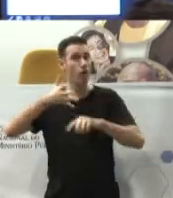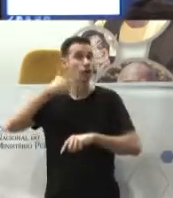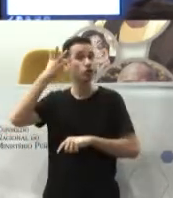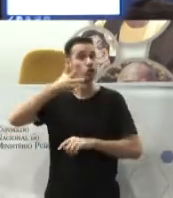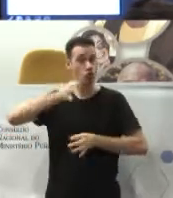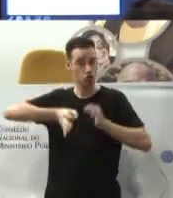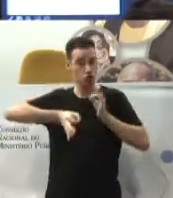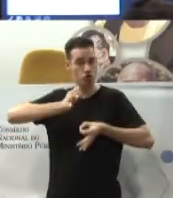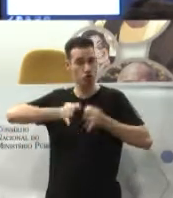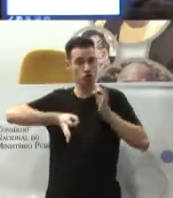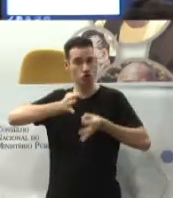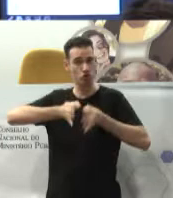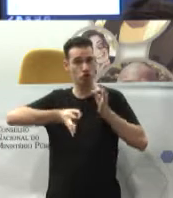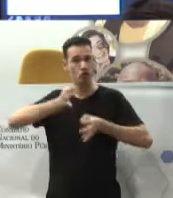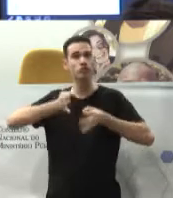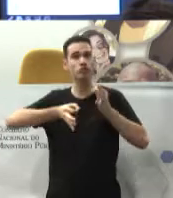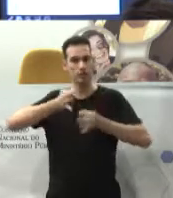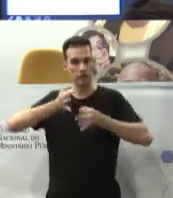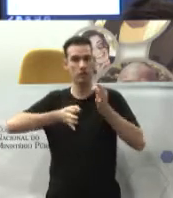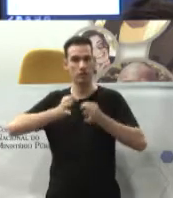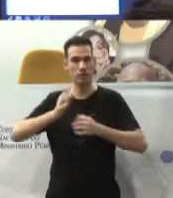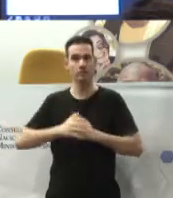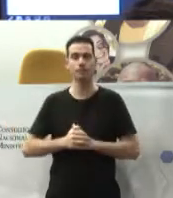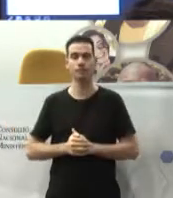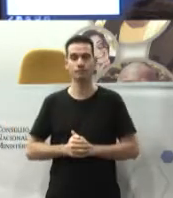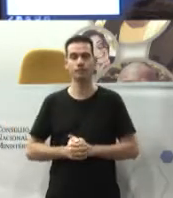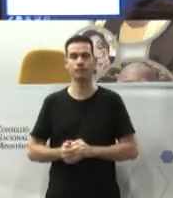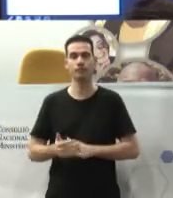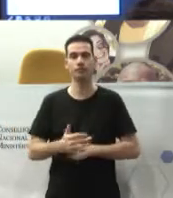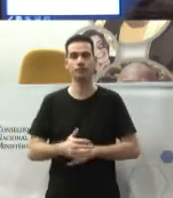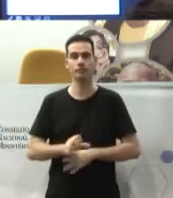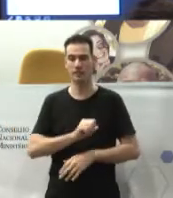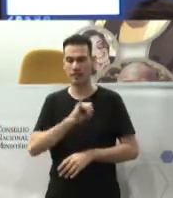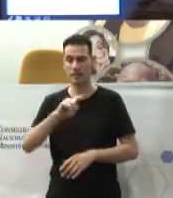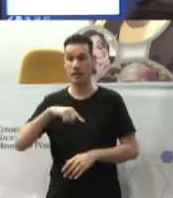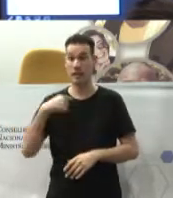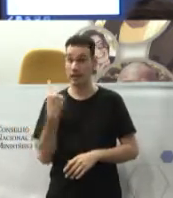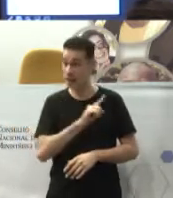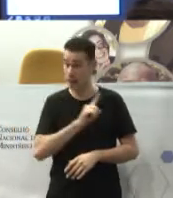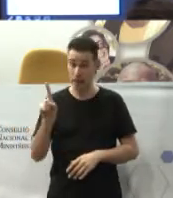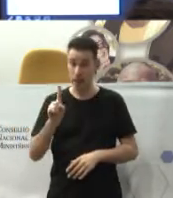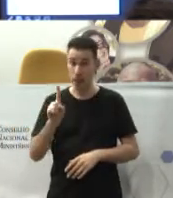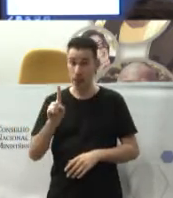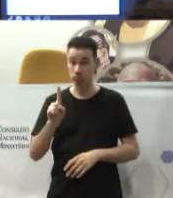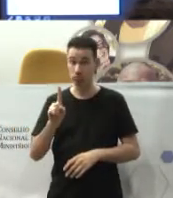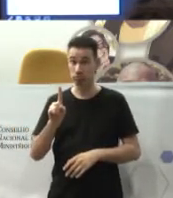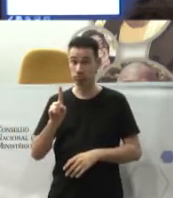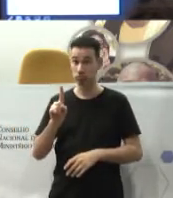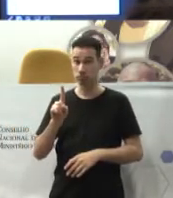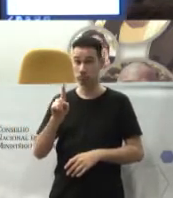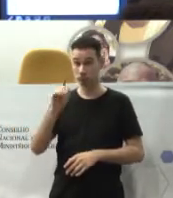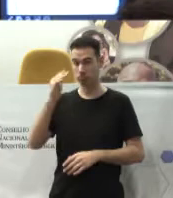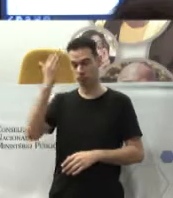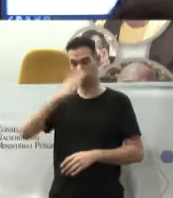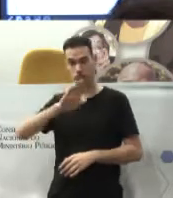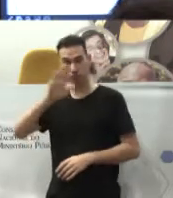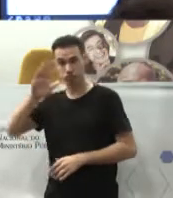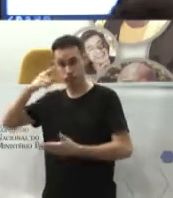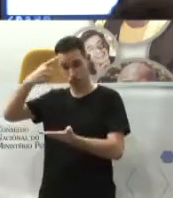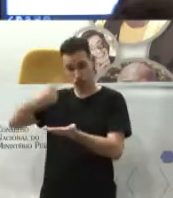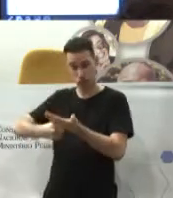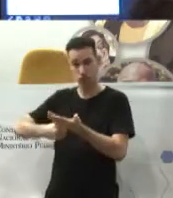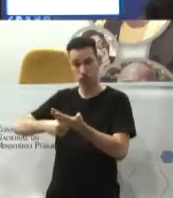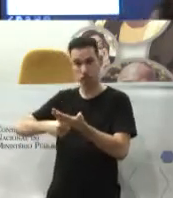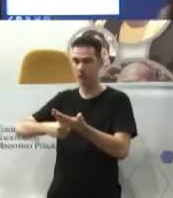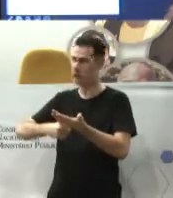O procedimento tem a vantagem da vinculação. Se não cumpriu, tem que ser responsabilizado. Porque senão